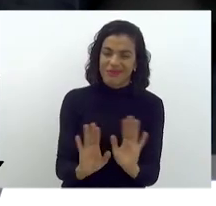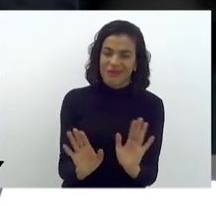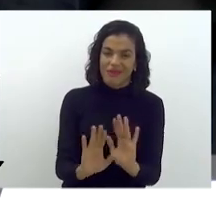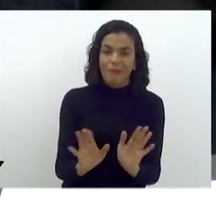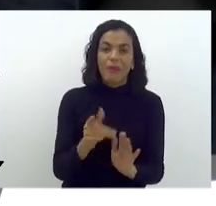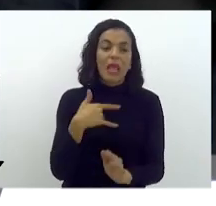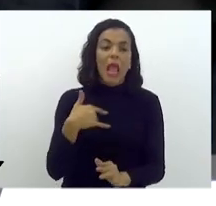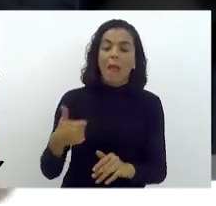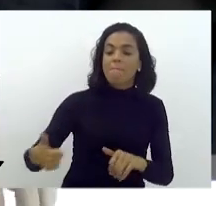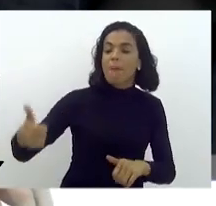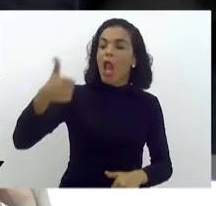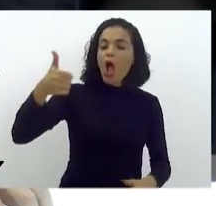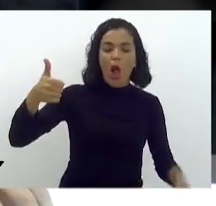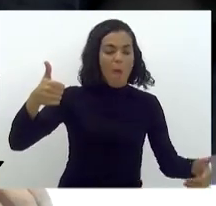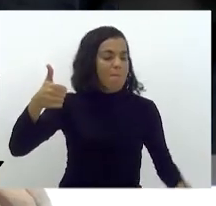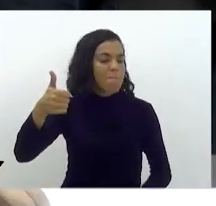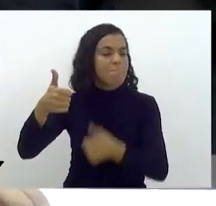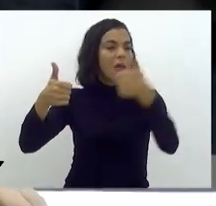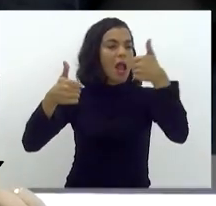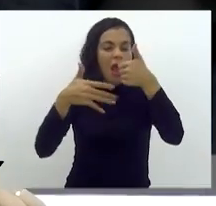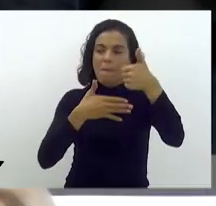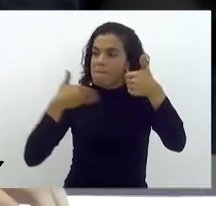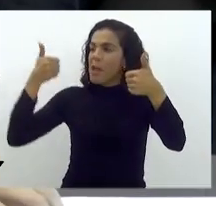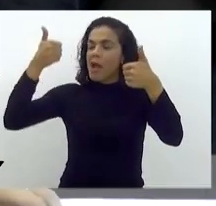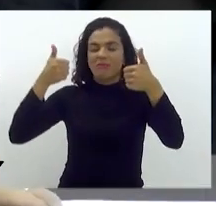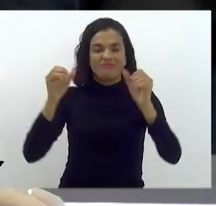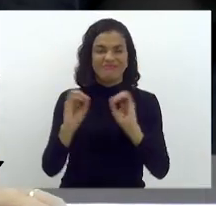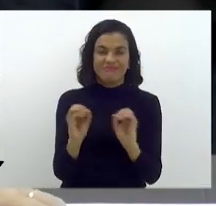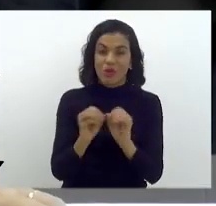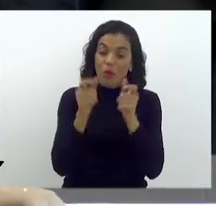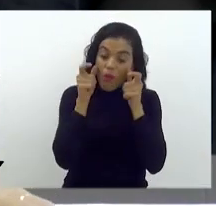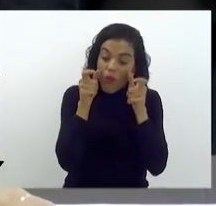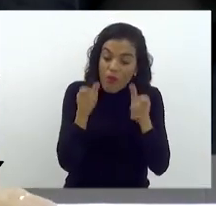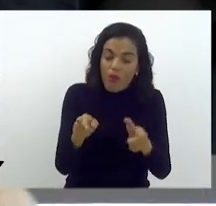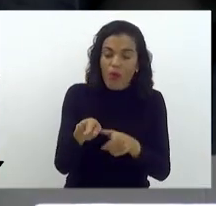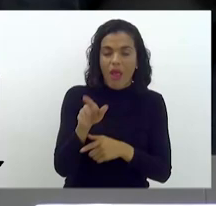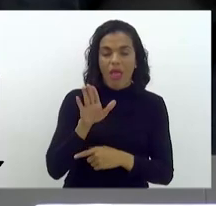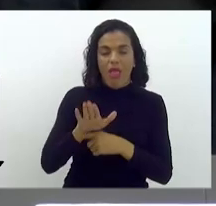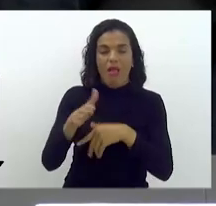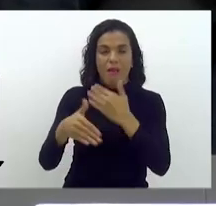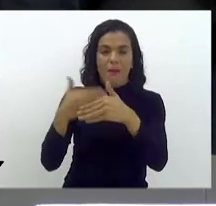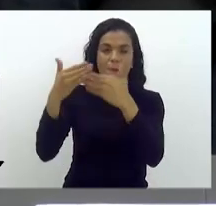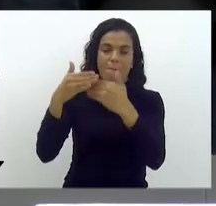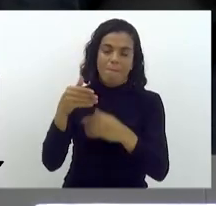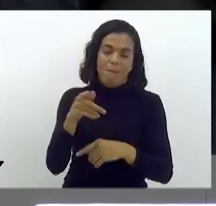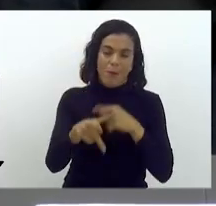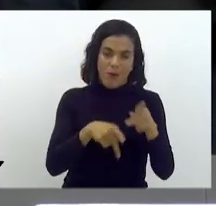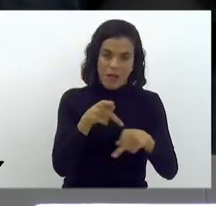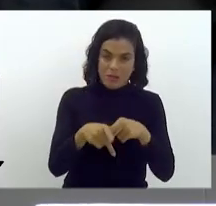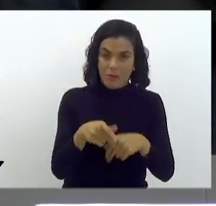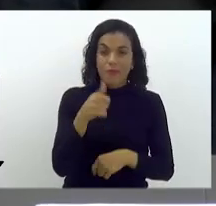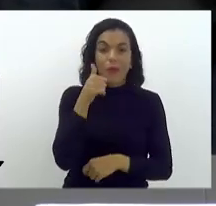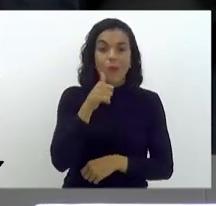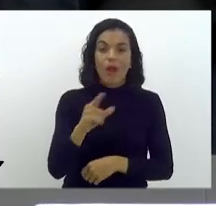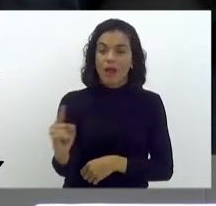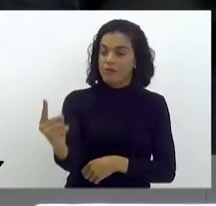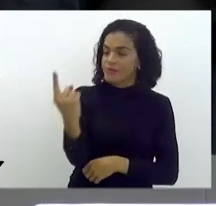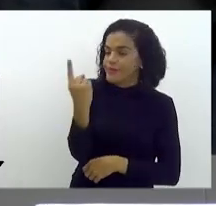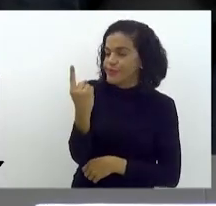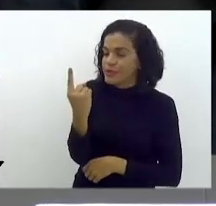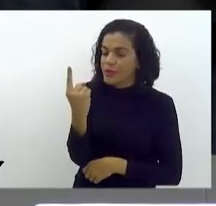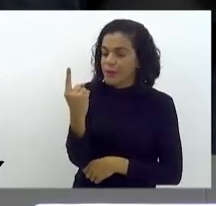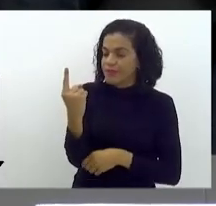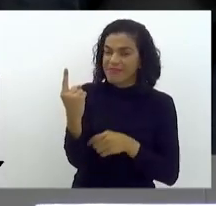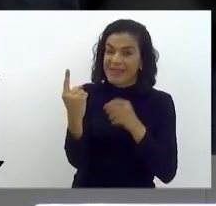mais quem vai mandar mais a verdade porque nosso interesse tem que ser sempre voltado a isso a quando chega uma uma mulher que é o caso que